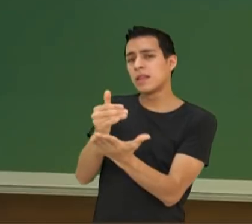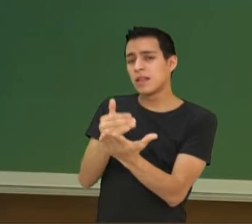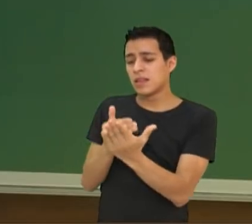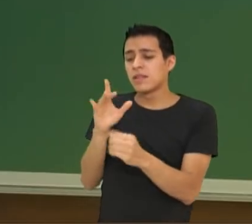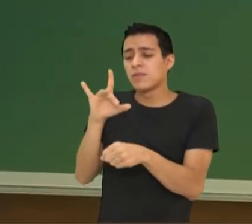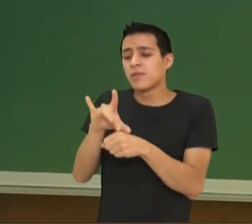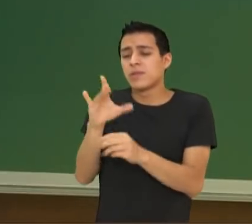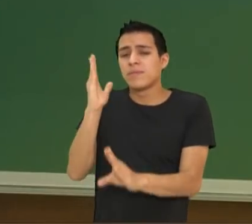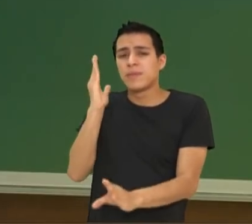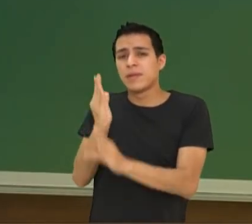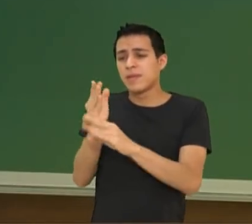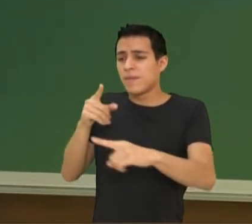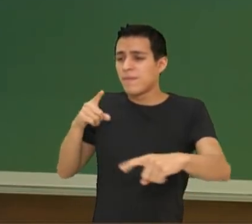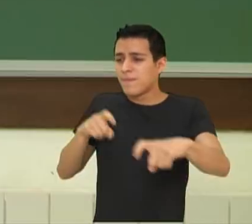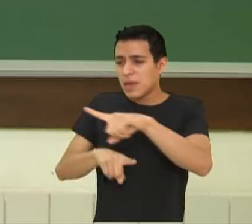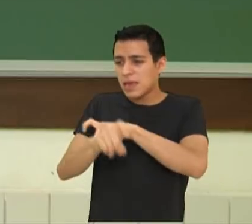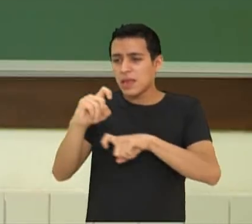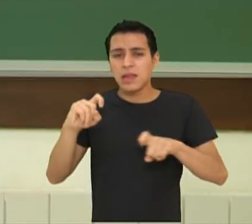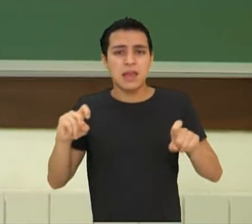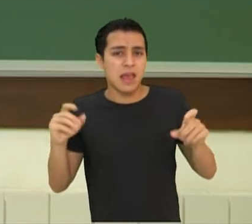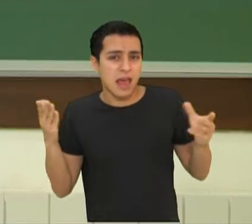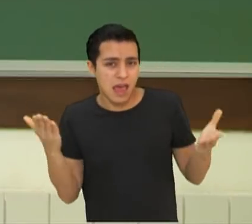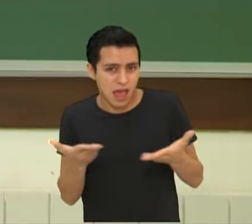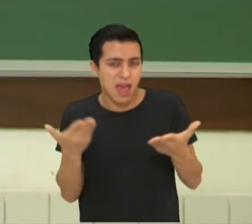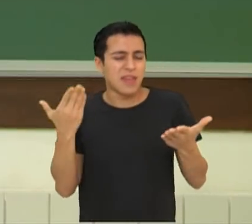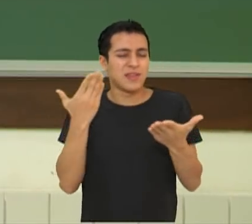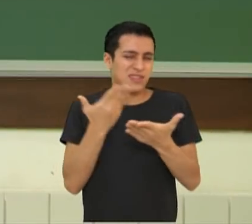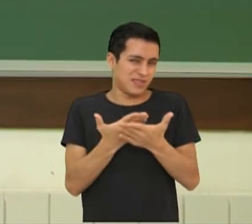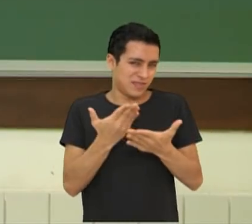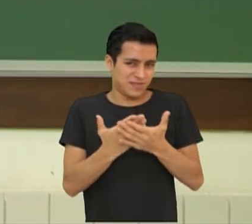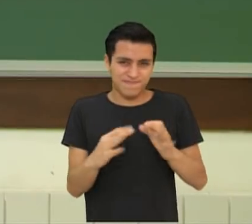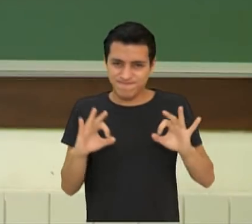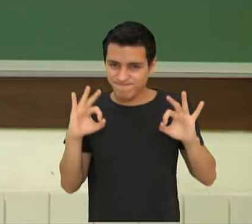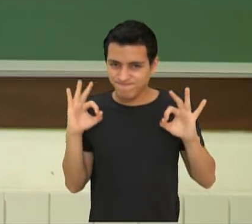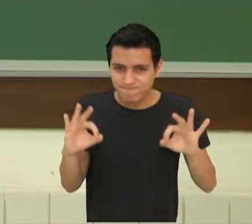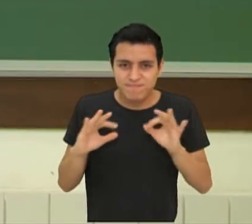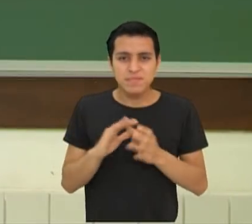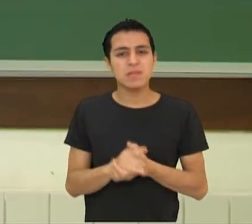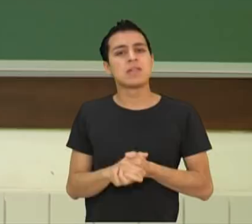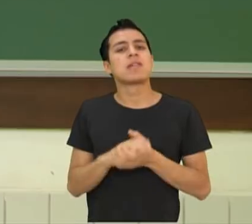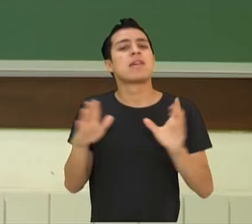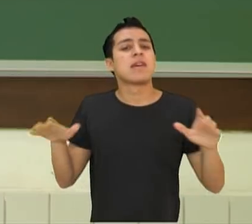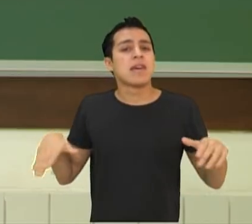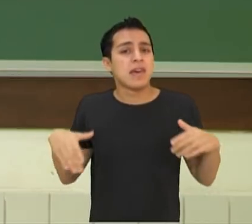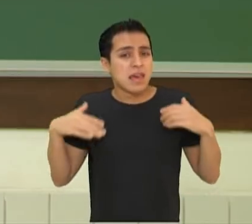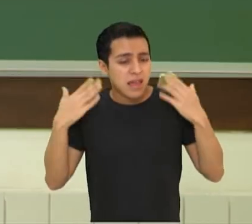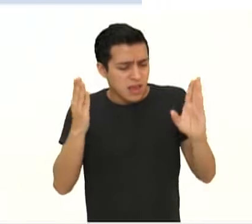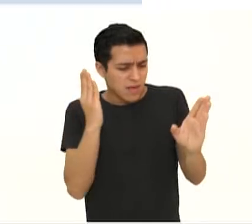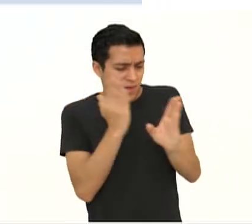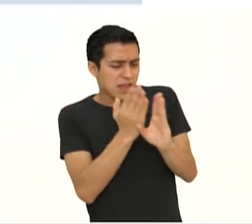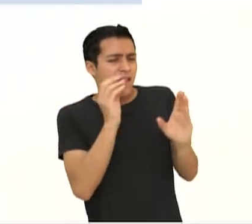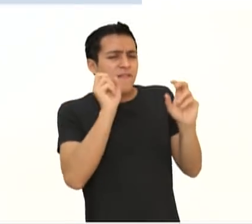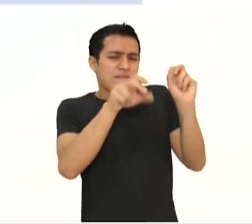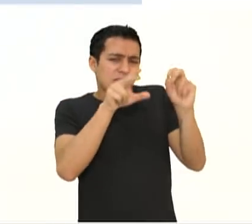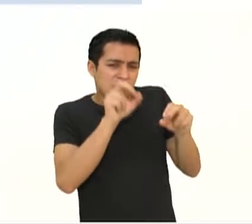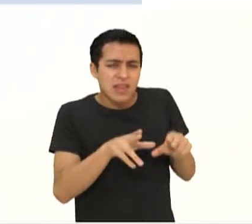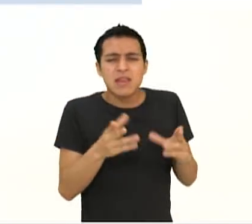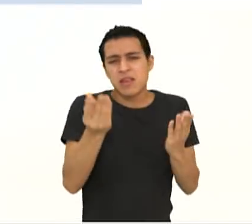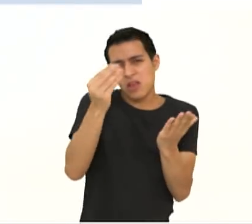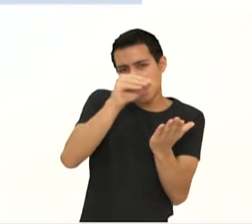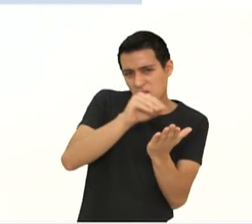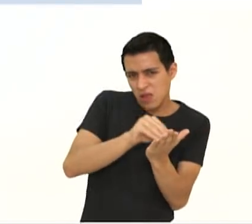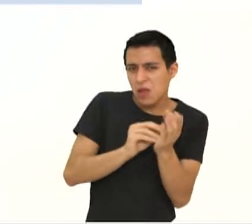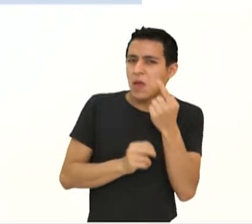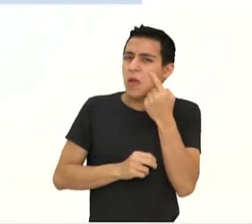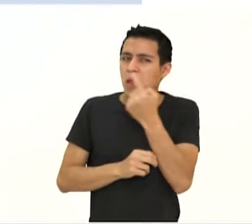por bactérias, que nós vamos estudar hoje. Então, causadas por vírus, vocês anotaram lá